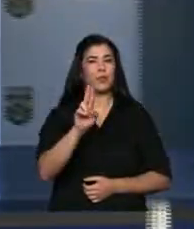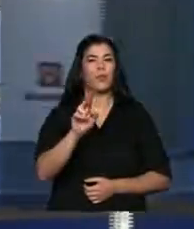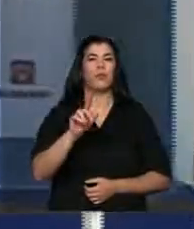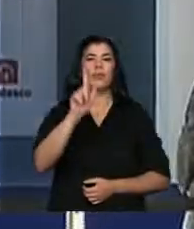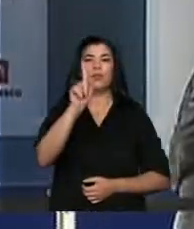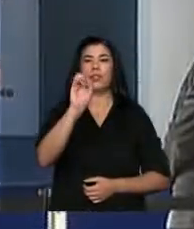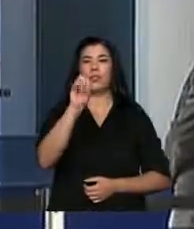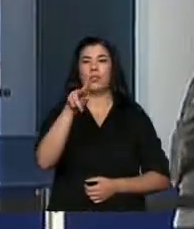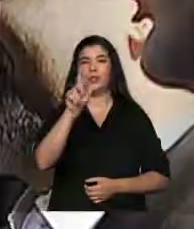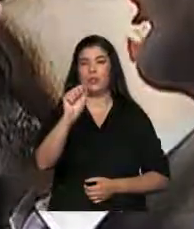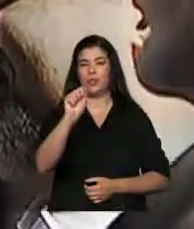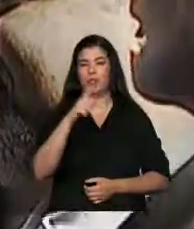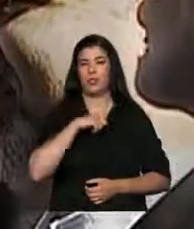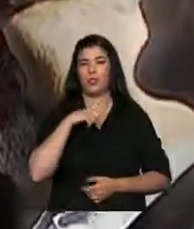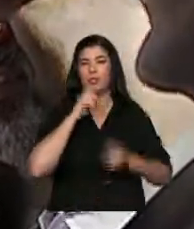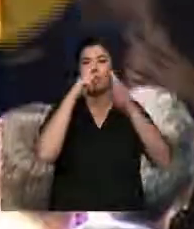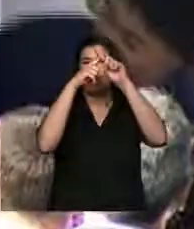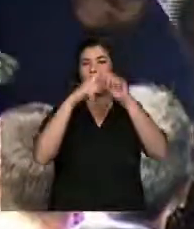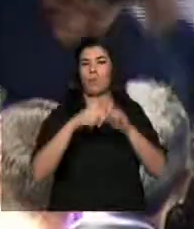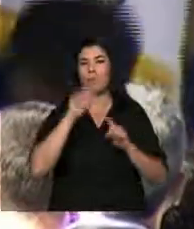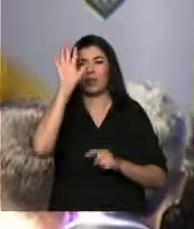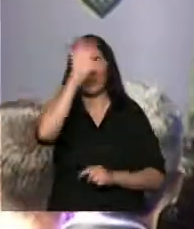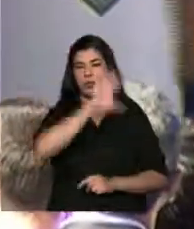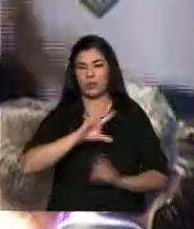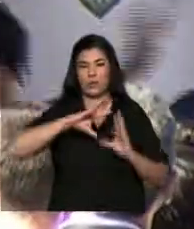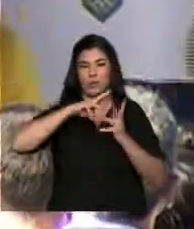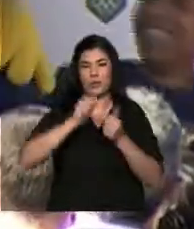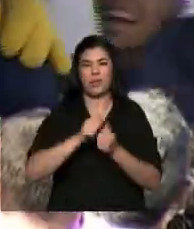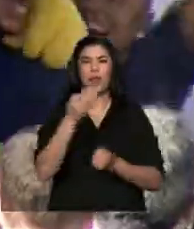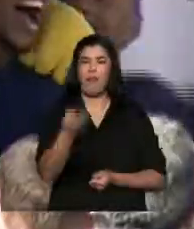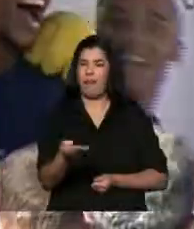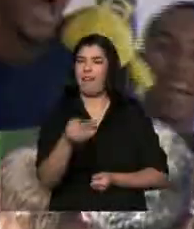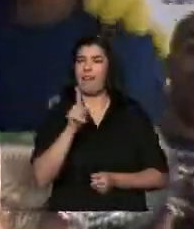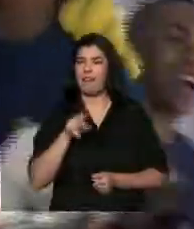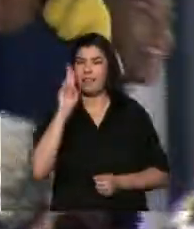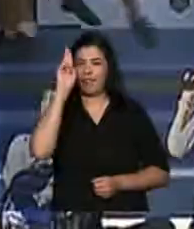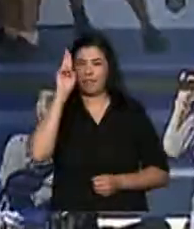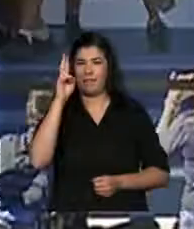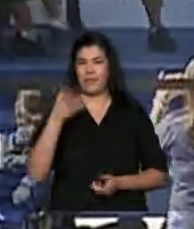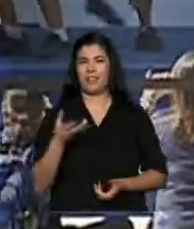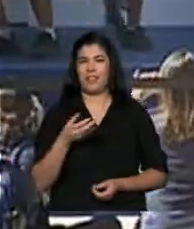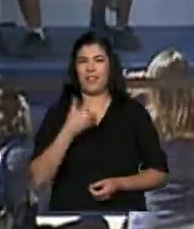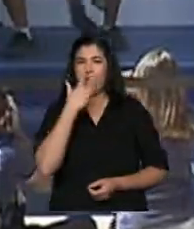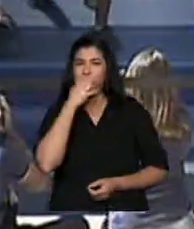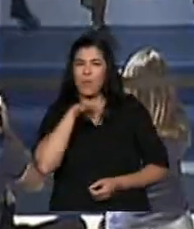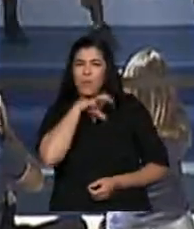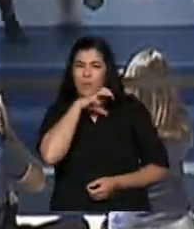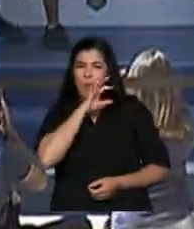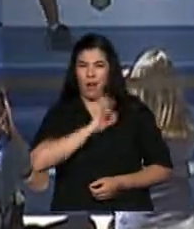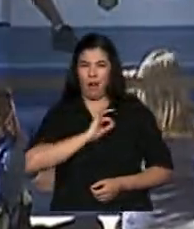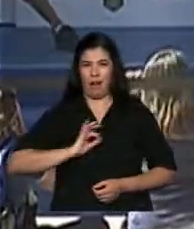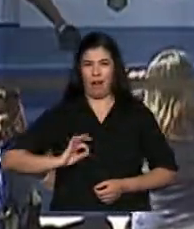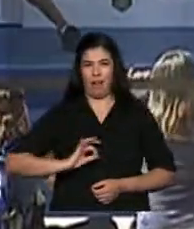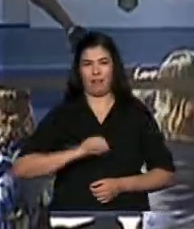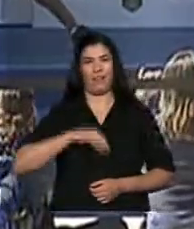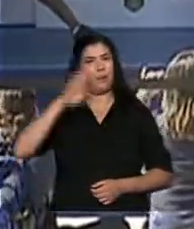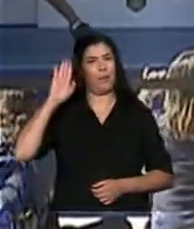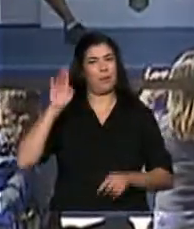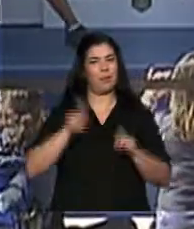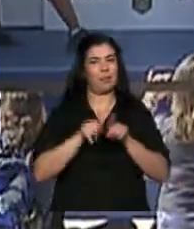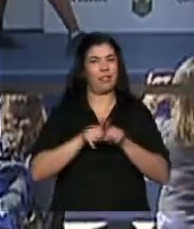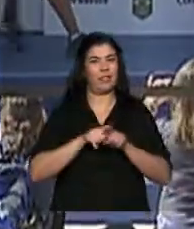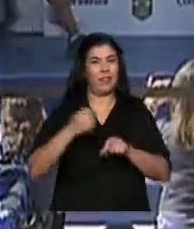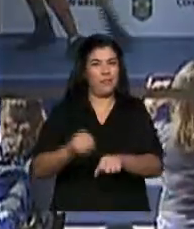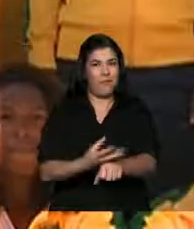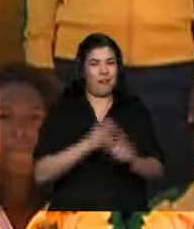em grandes competições internacionais. Ginga é o nome do mascote, uma simpática onça pintada que promete animar a